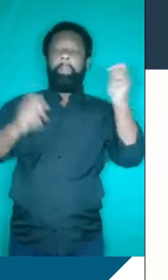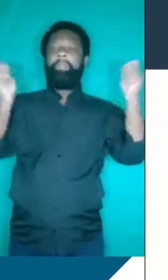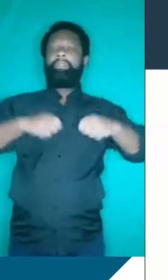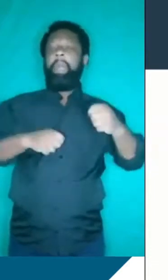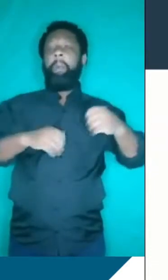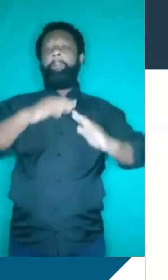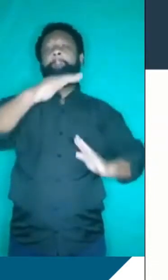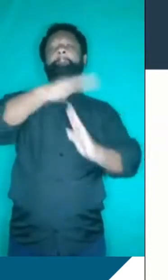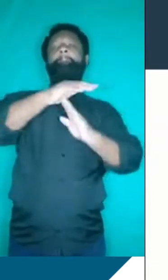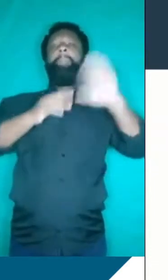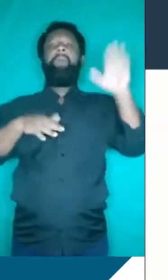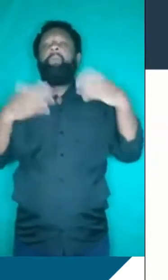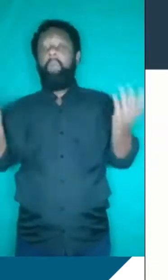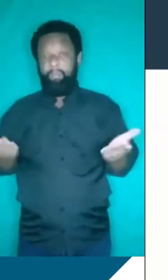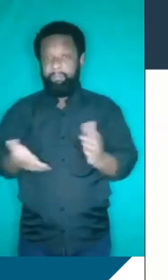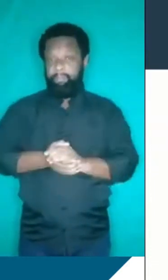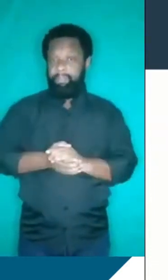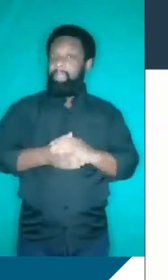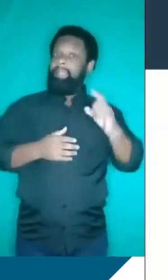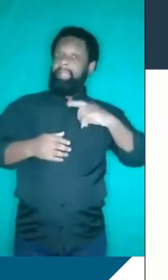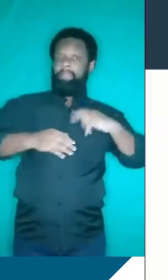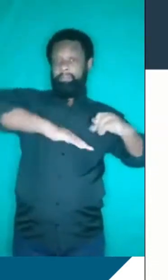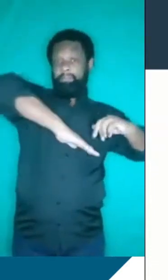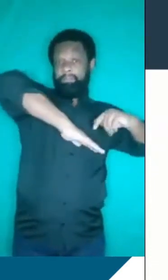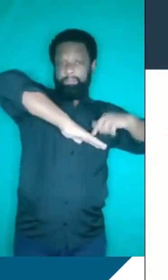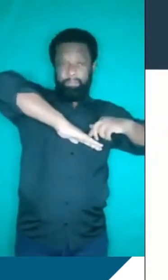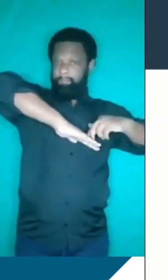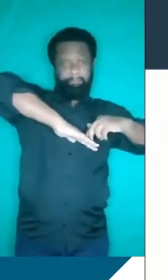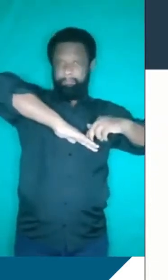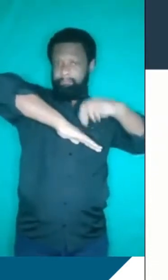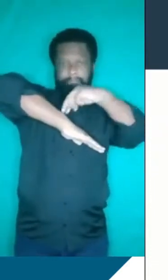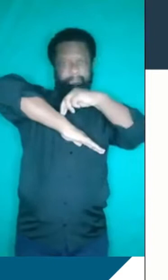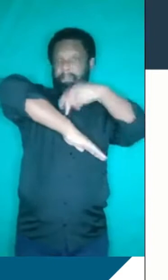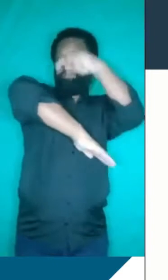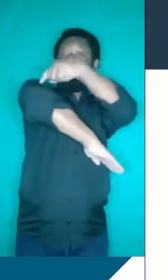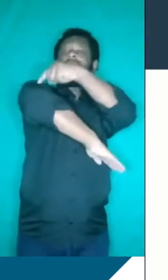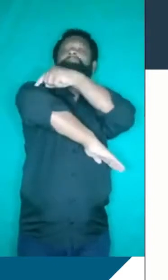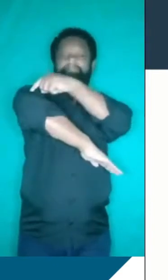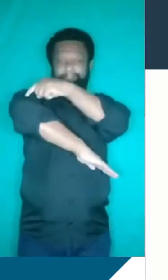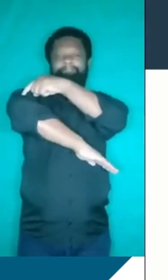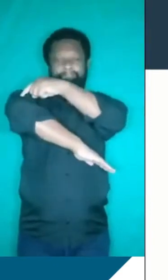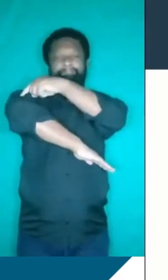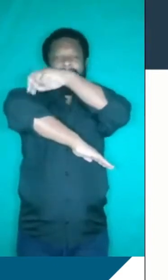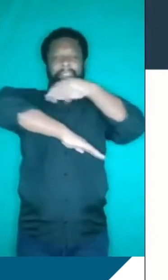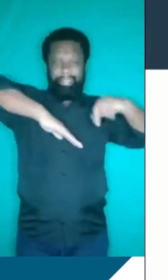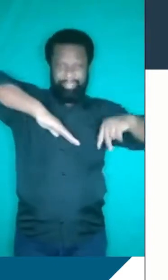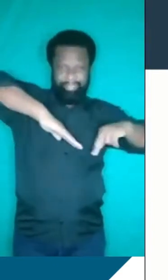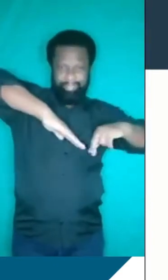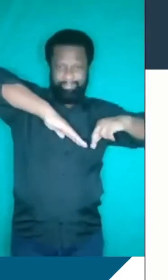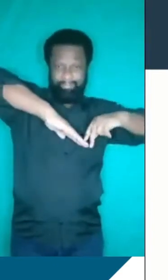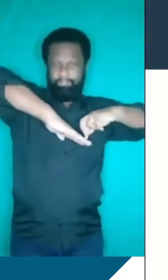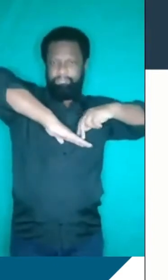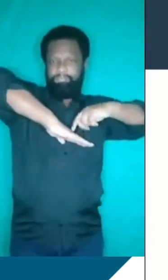energia potencial máxima alcançada por ele acontece na altura máxima, ó, quando ele estiver aqui. Então, ele está no chão e ele